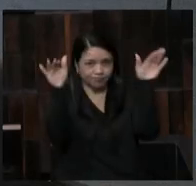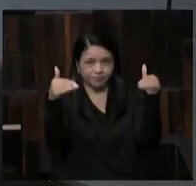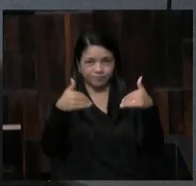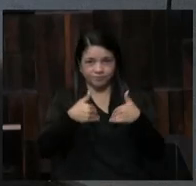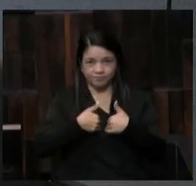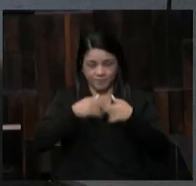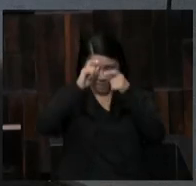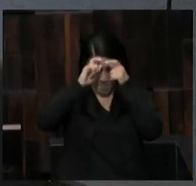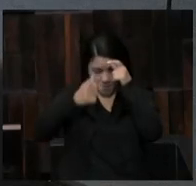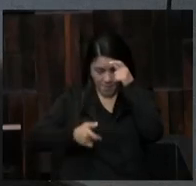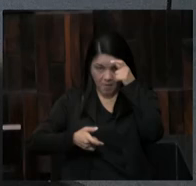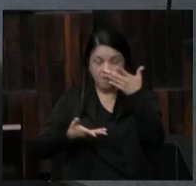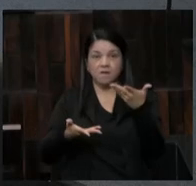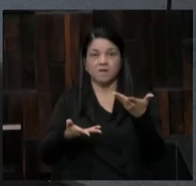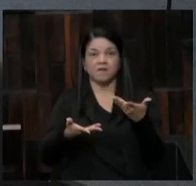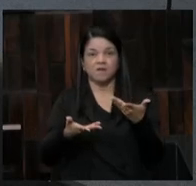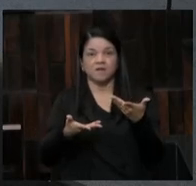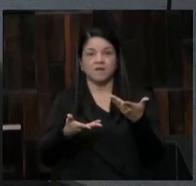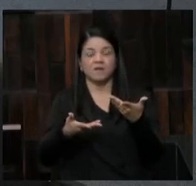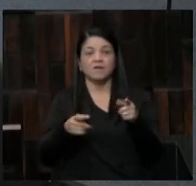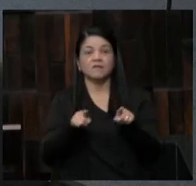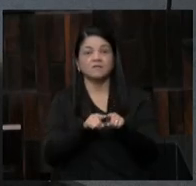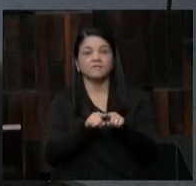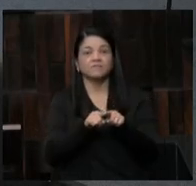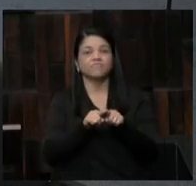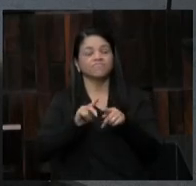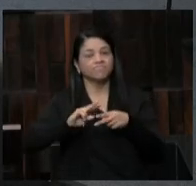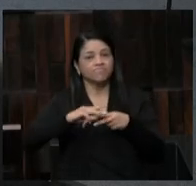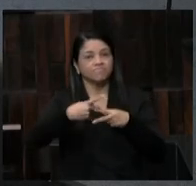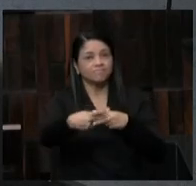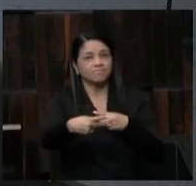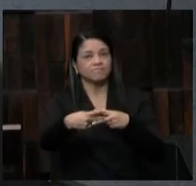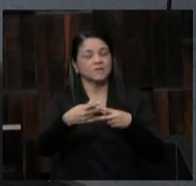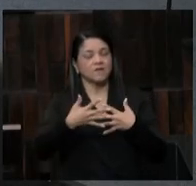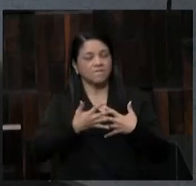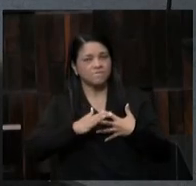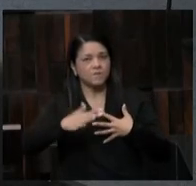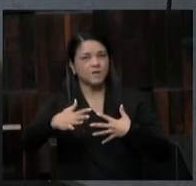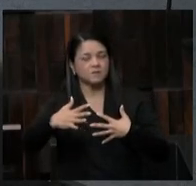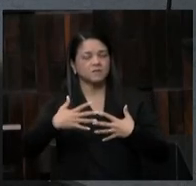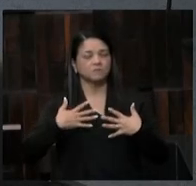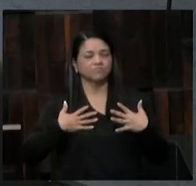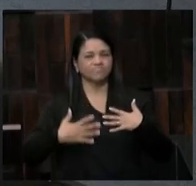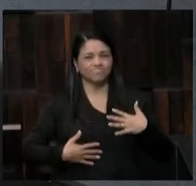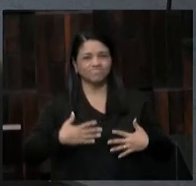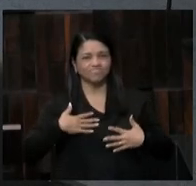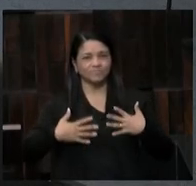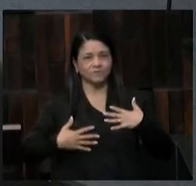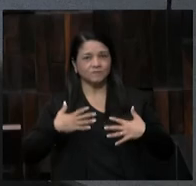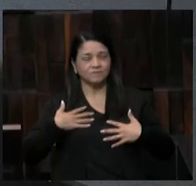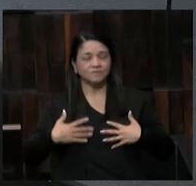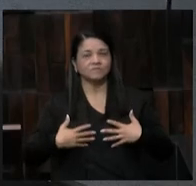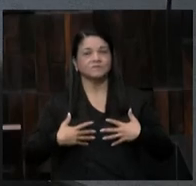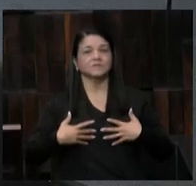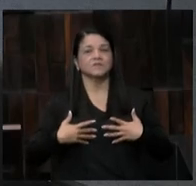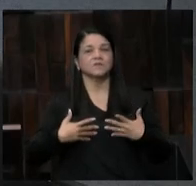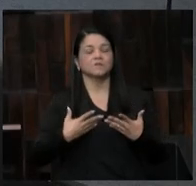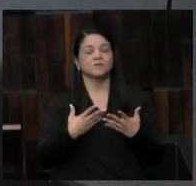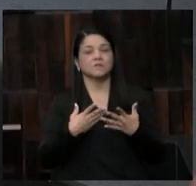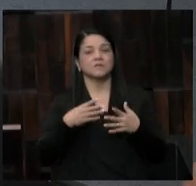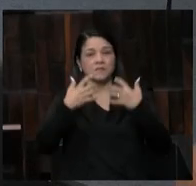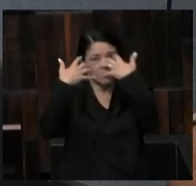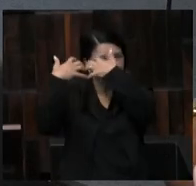do Autismo, efeito dos exercícios de vibração de corpo inteiro e da neuromodulação